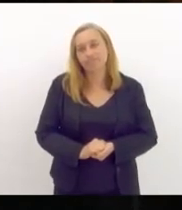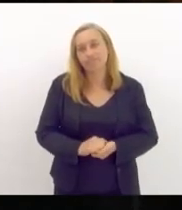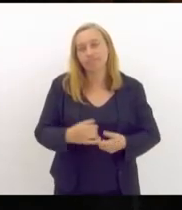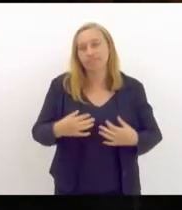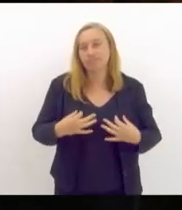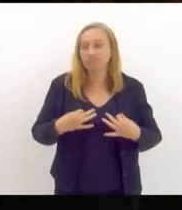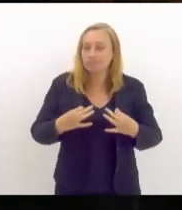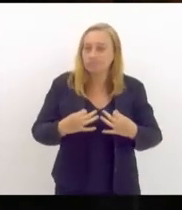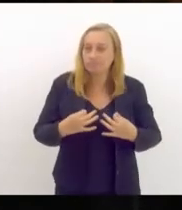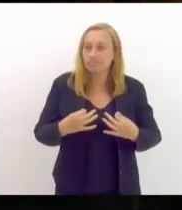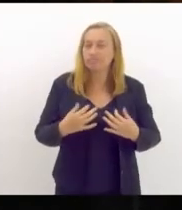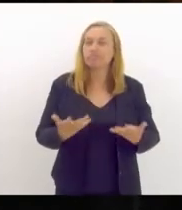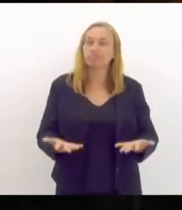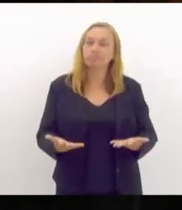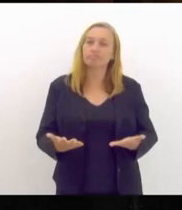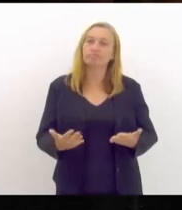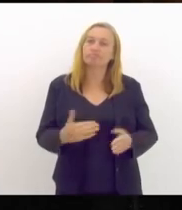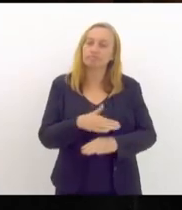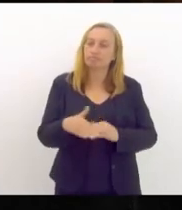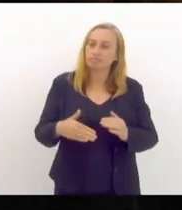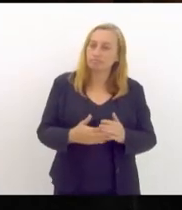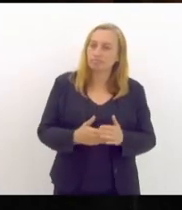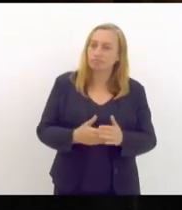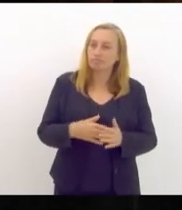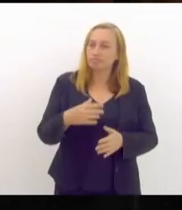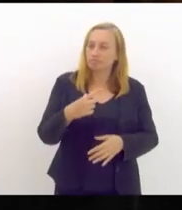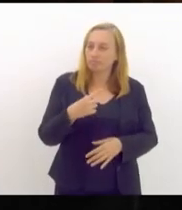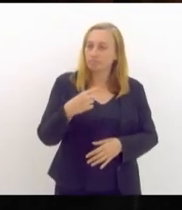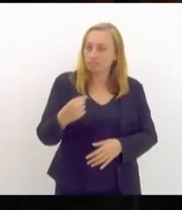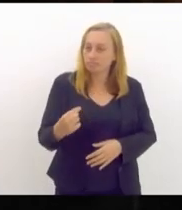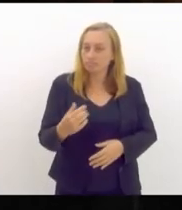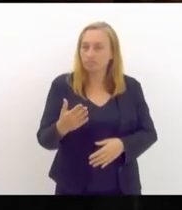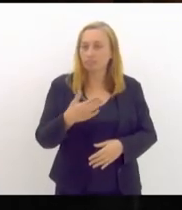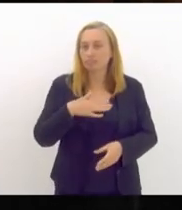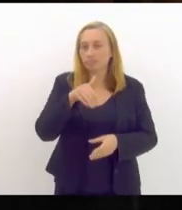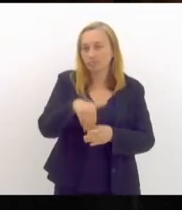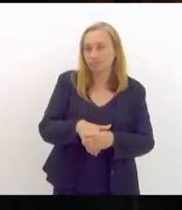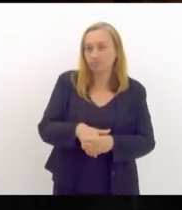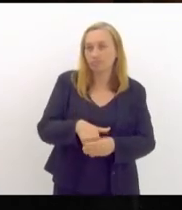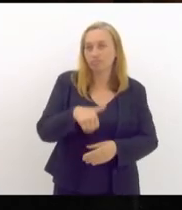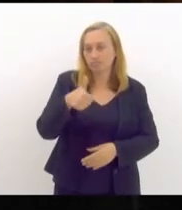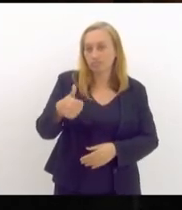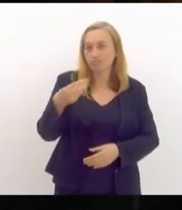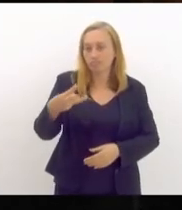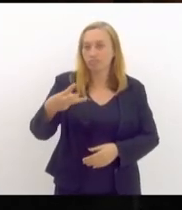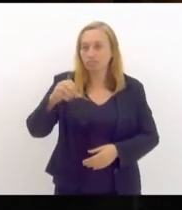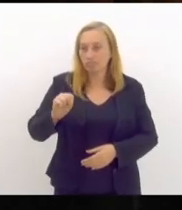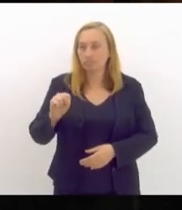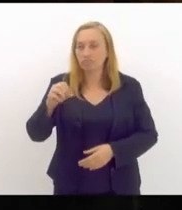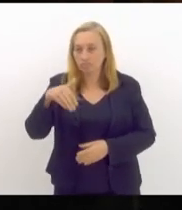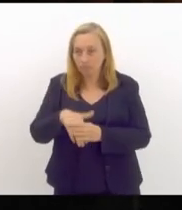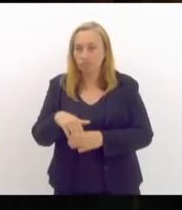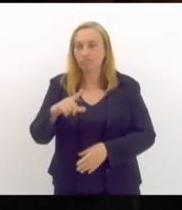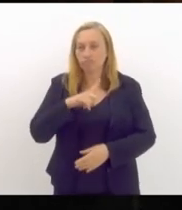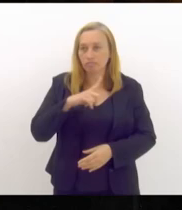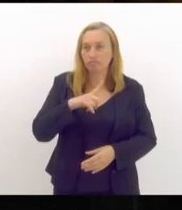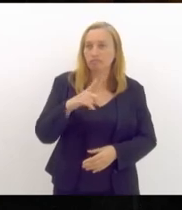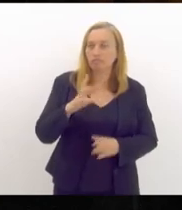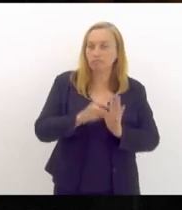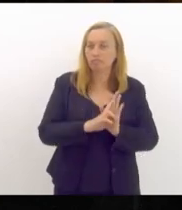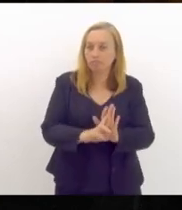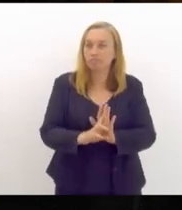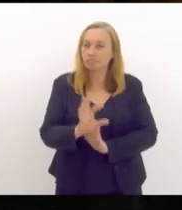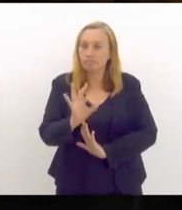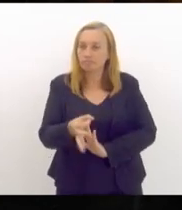para o meu leitor com a palavra desses 138 votos que eu tive podendo representá-los eu tenho certeza que